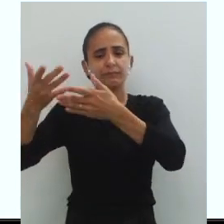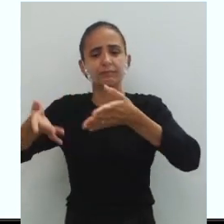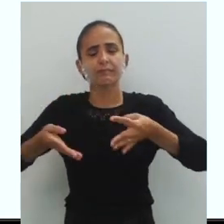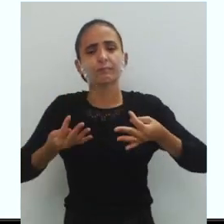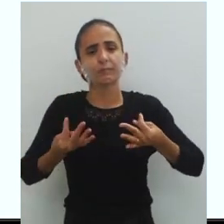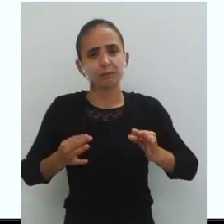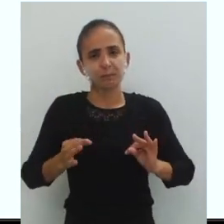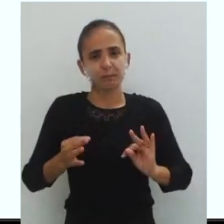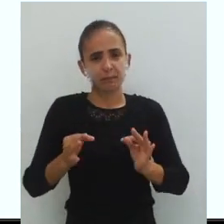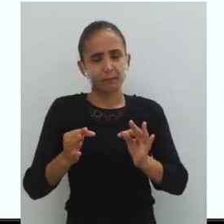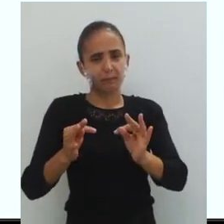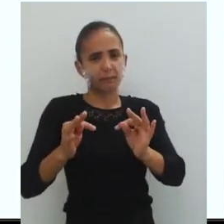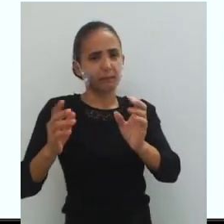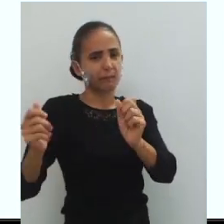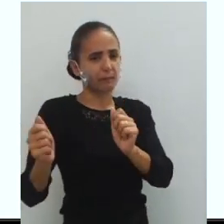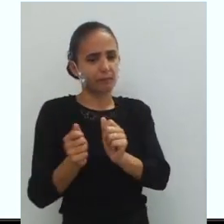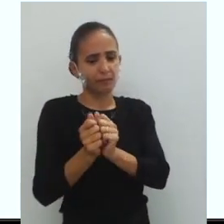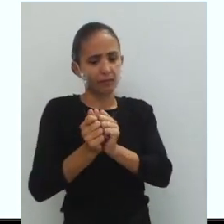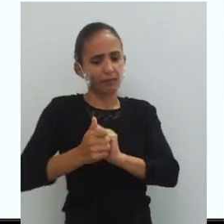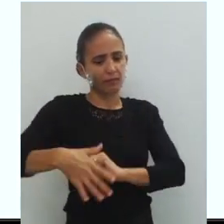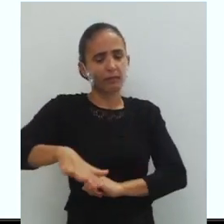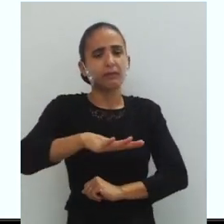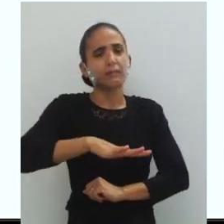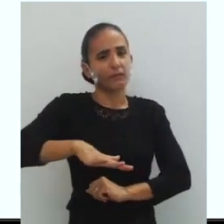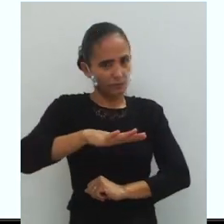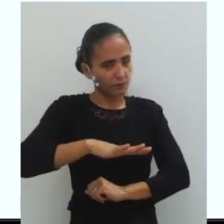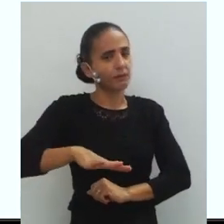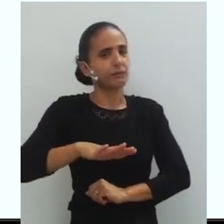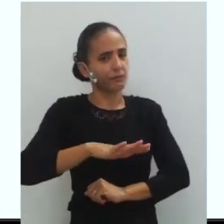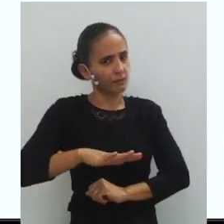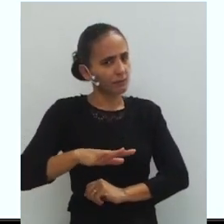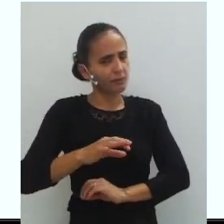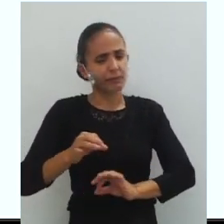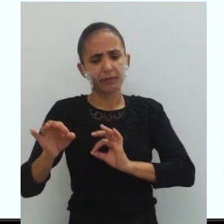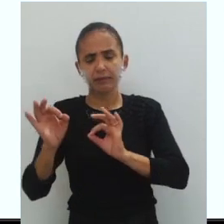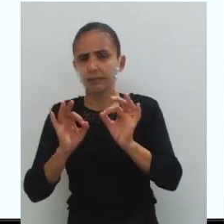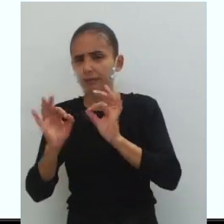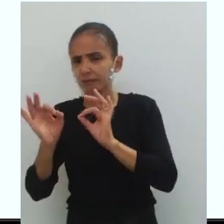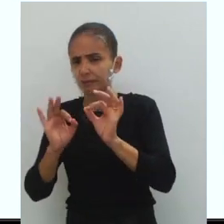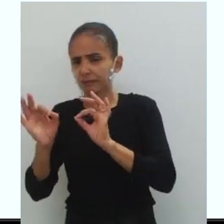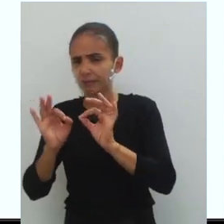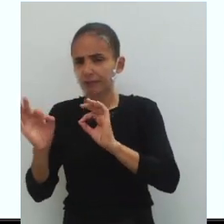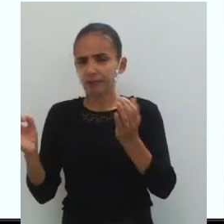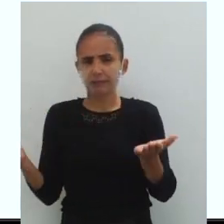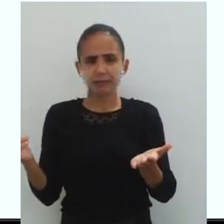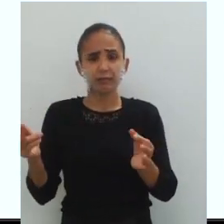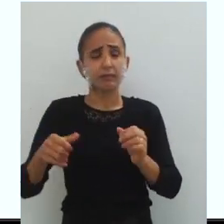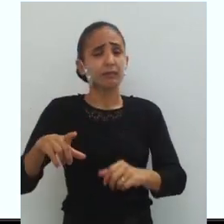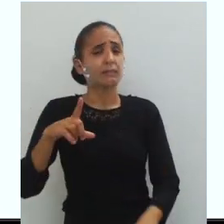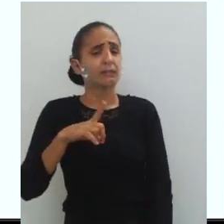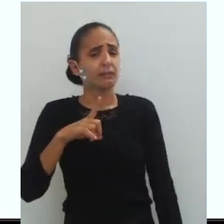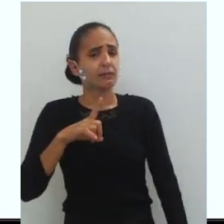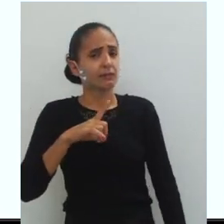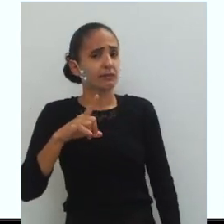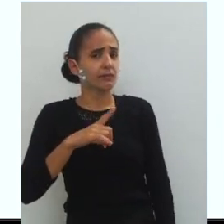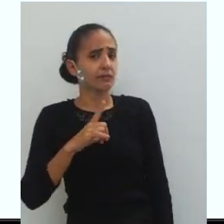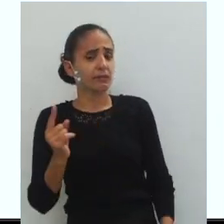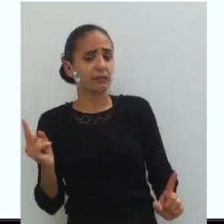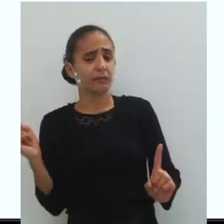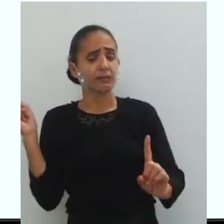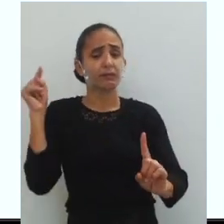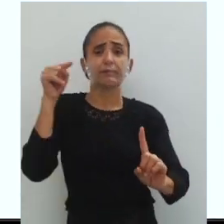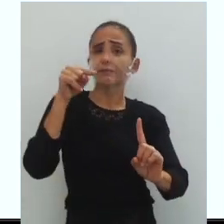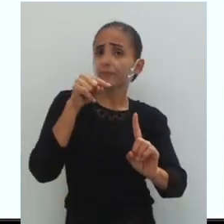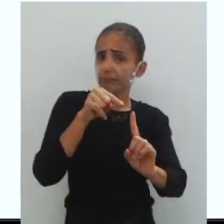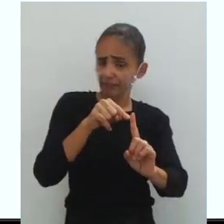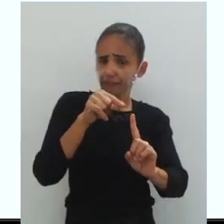dessas tecnologias é em larga medida, que é determinada aí pela demanda, né? Existe uma